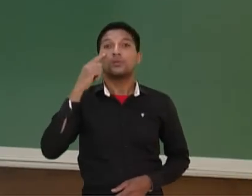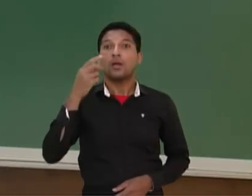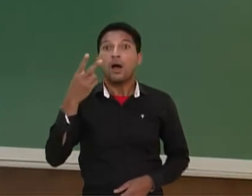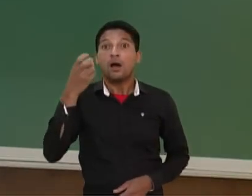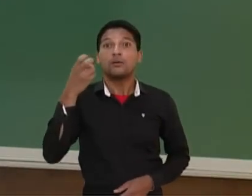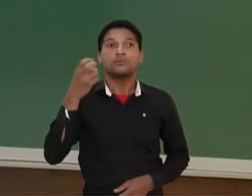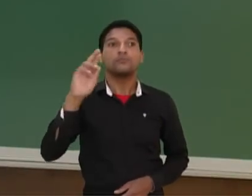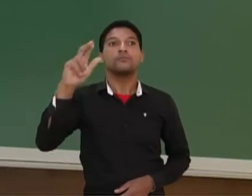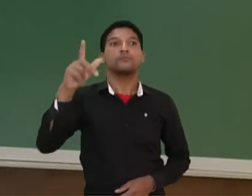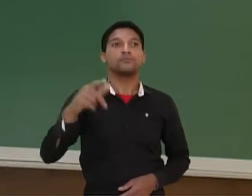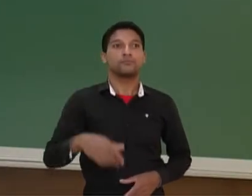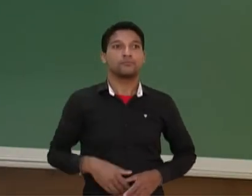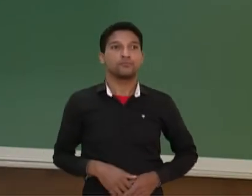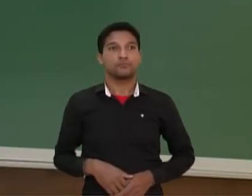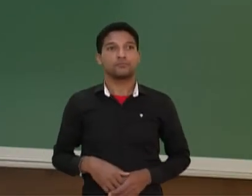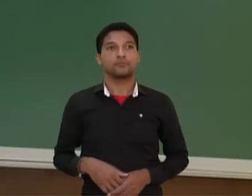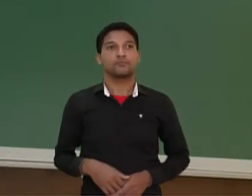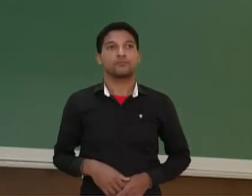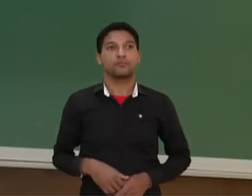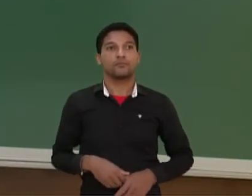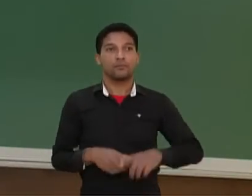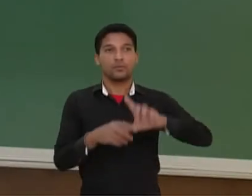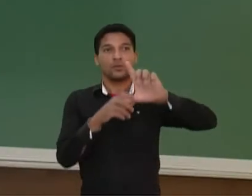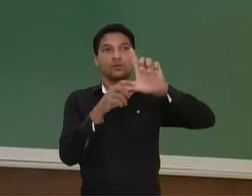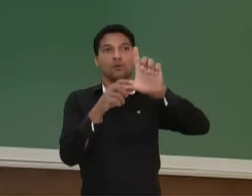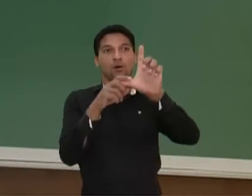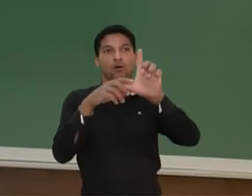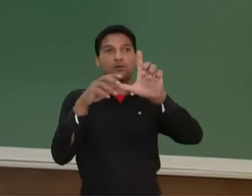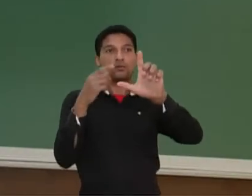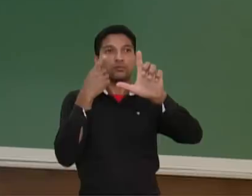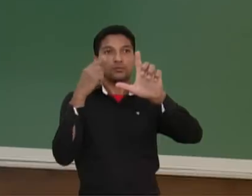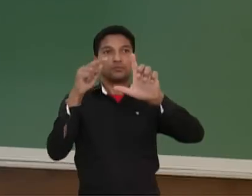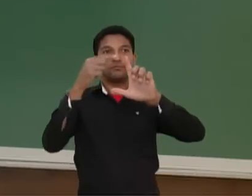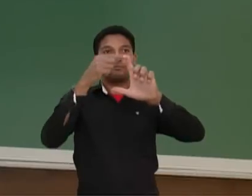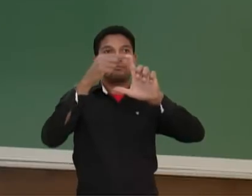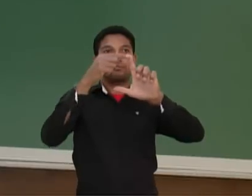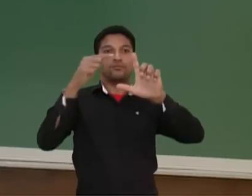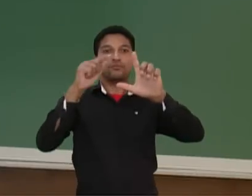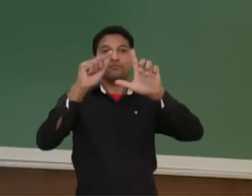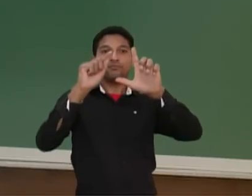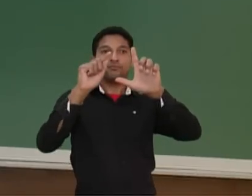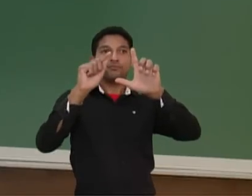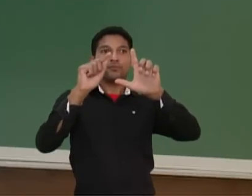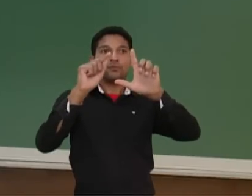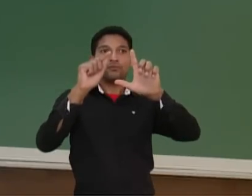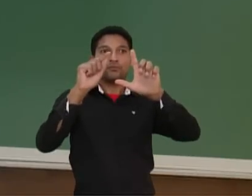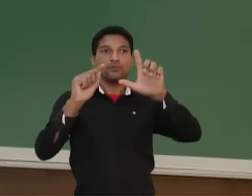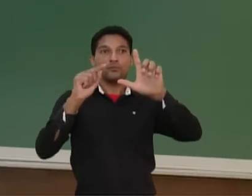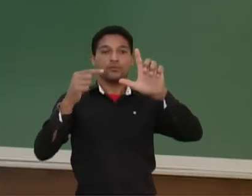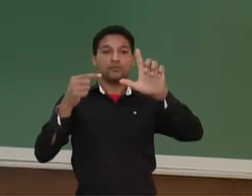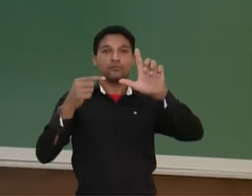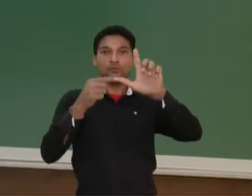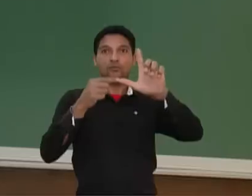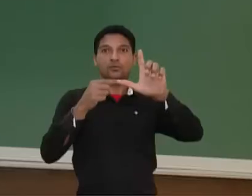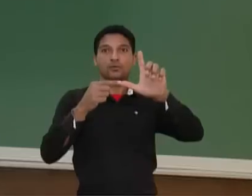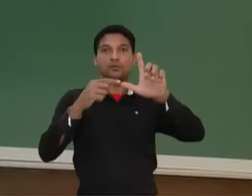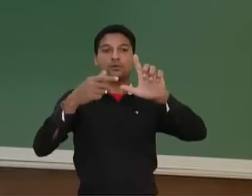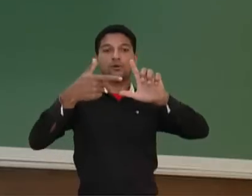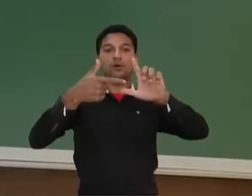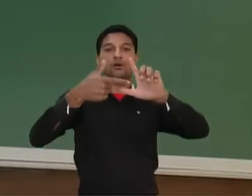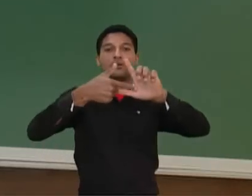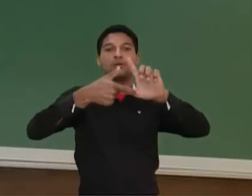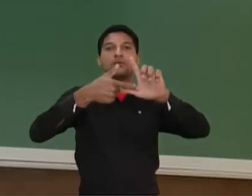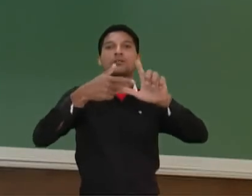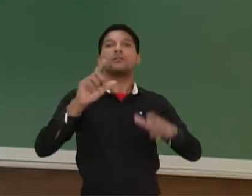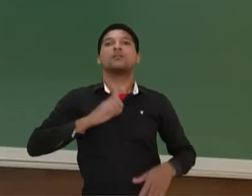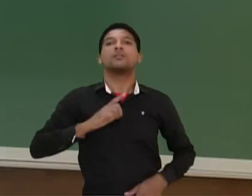2? Ela tem dois ângulos retos. Se o trapézio tem dois ângulos retos, o que ele é? Trapézio retângulo. Então,